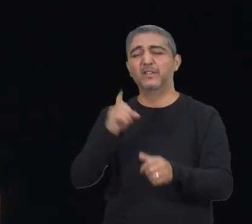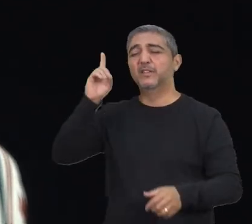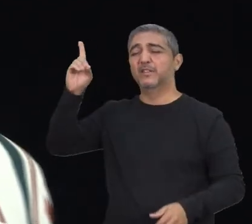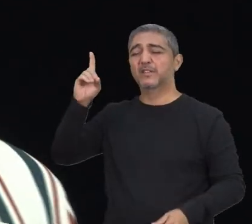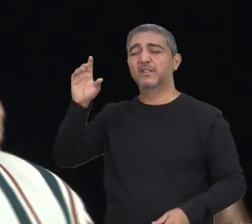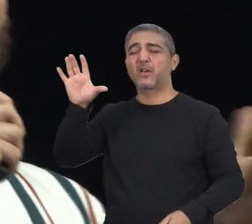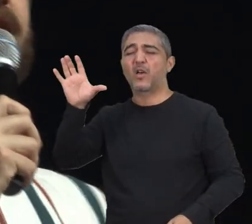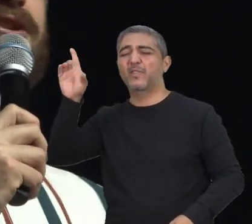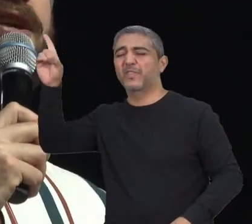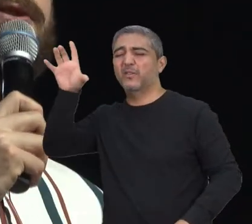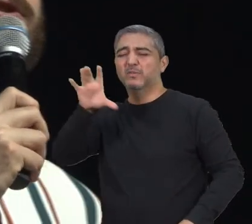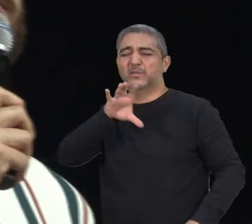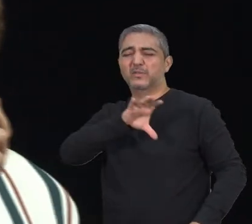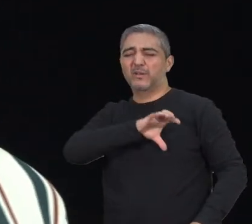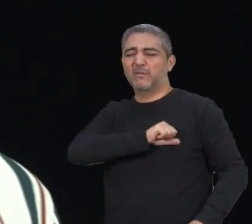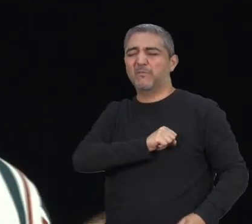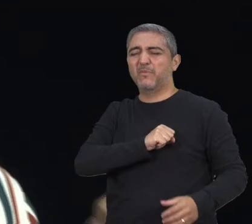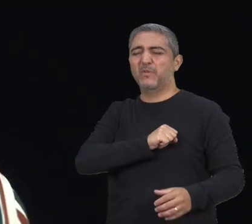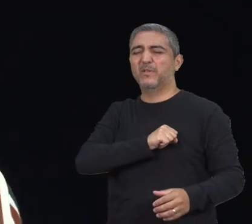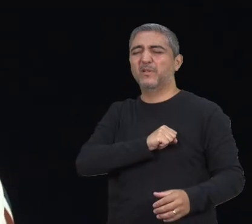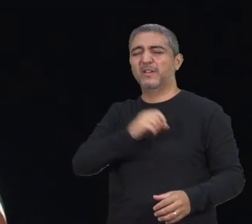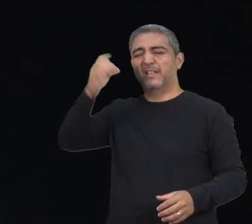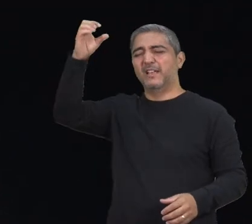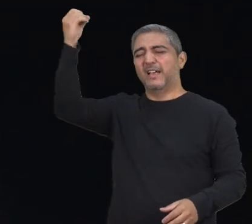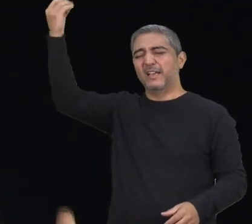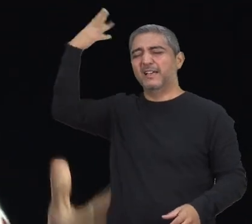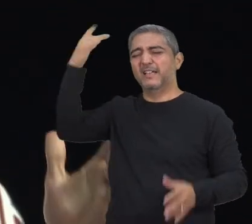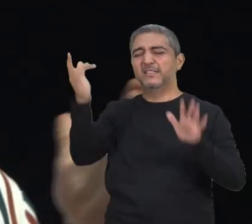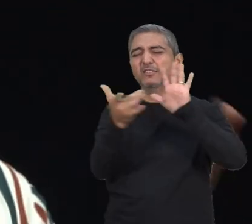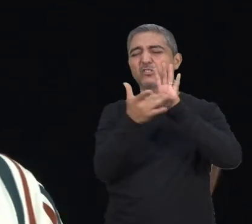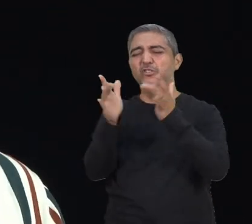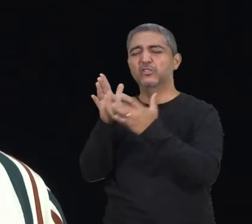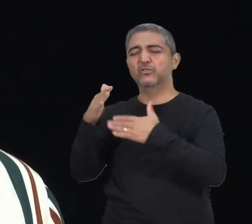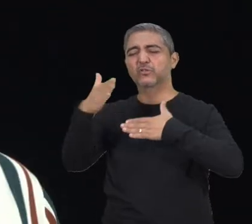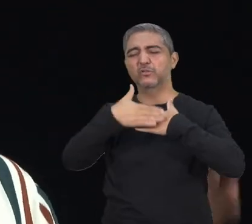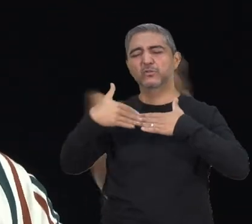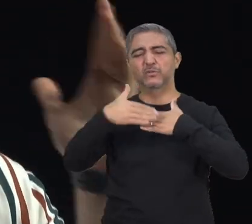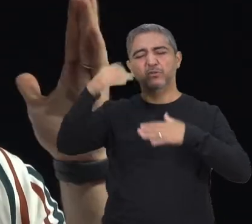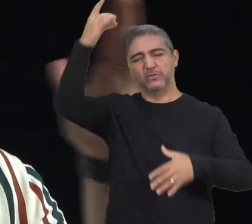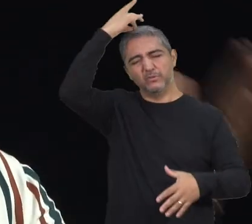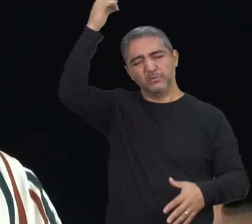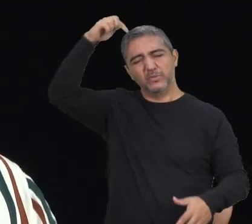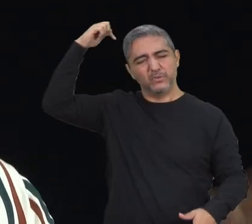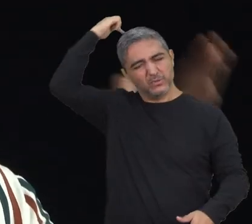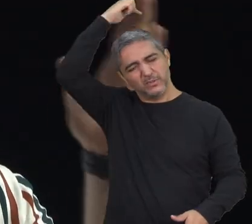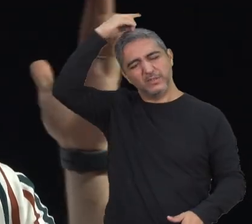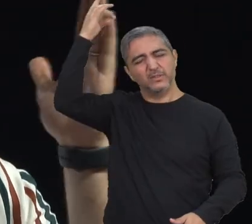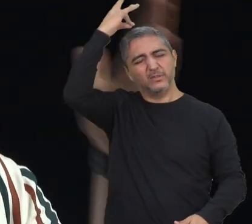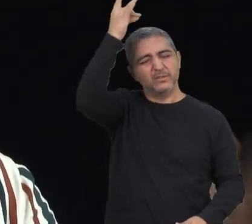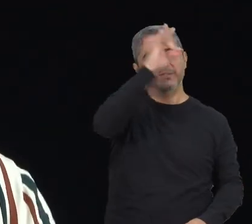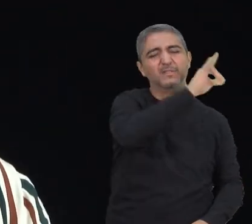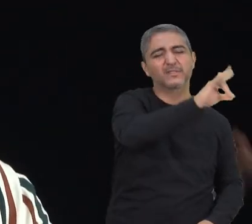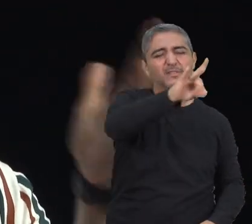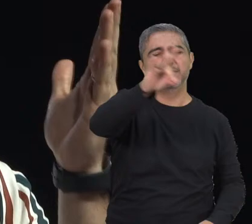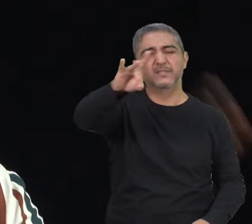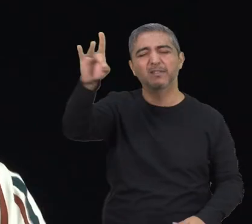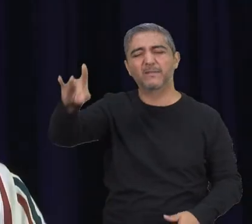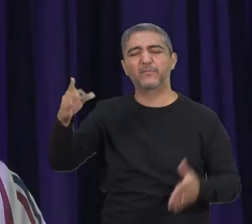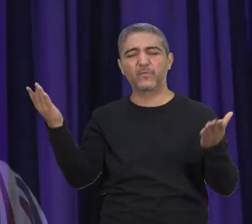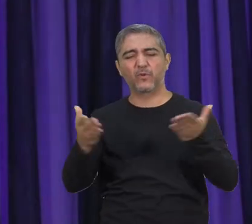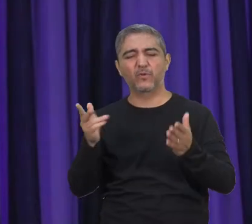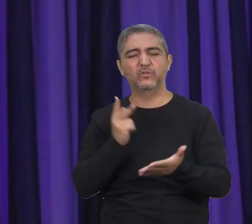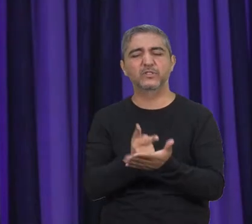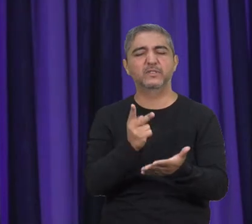Pai, a graça de Cristo Jesus e o consolo do Espírito Santo esteja com toda a igreja hoje e sempre. Amém